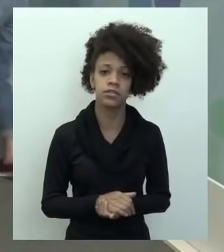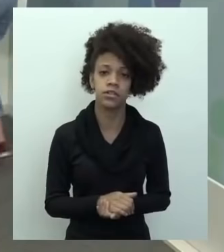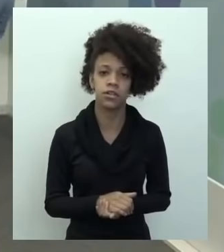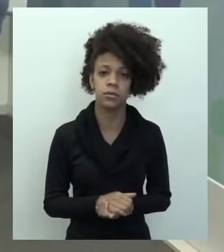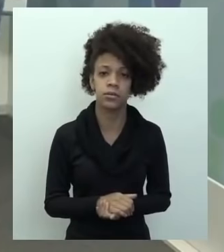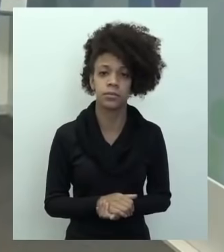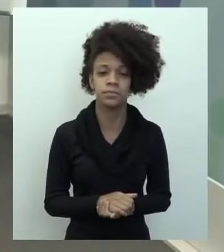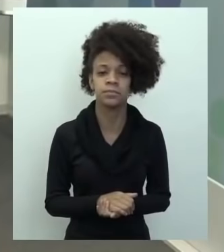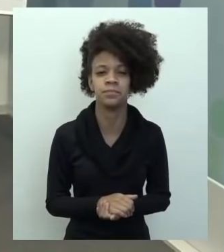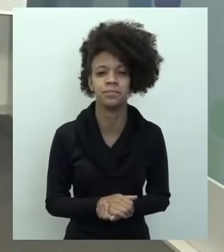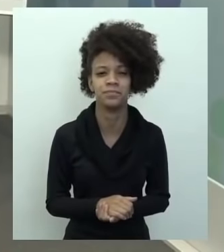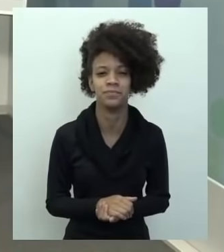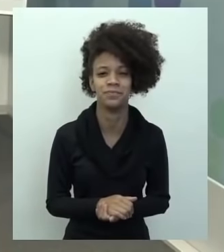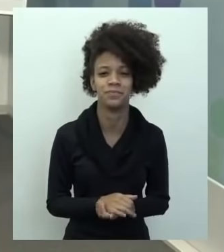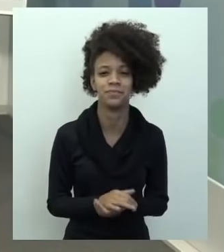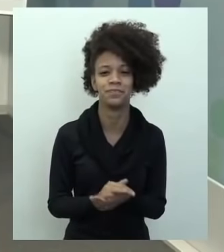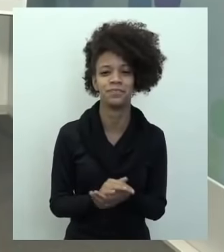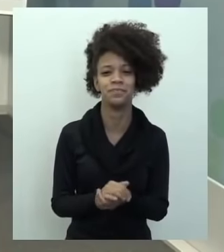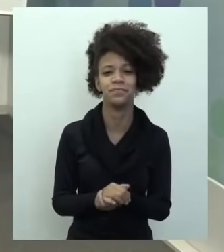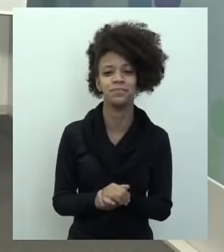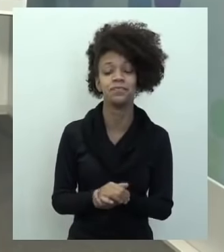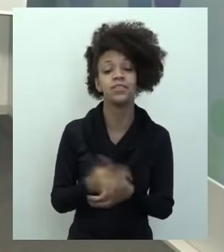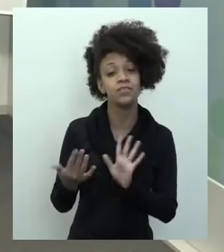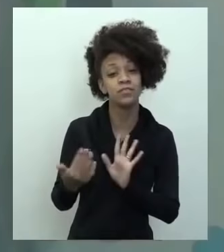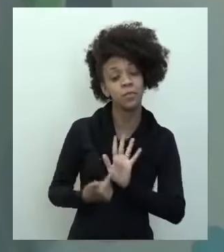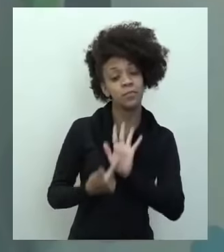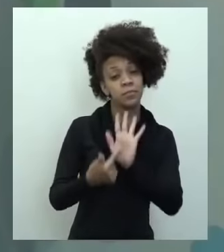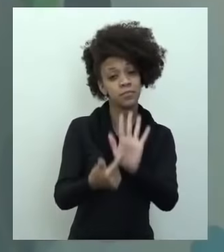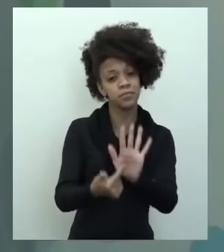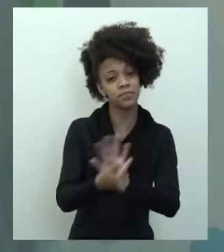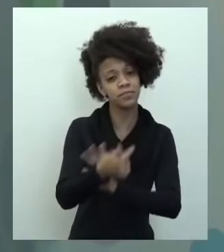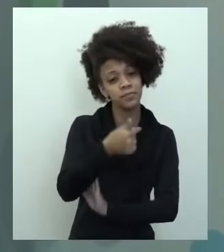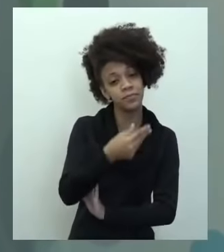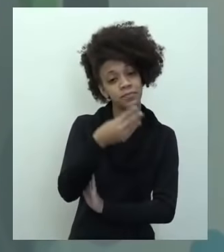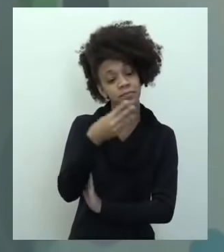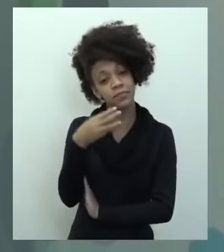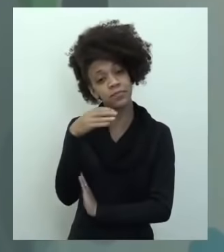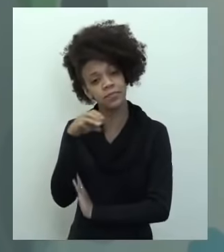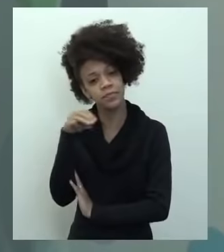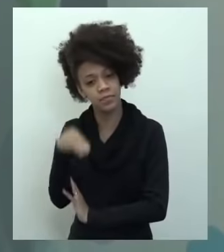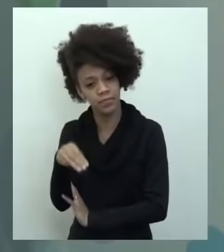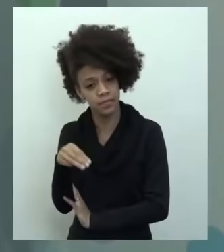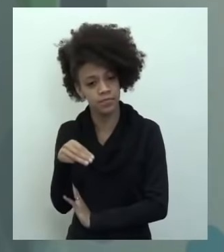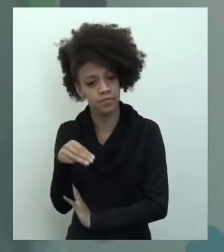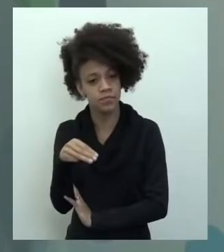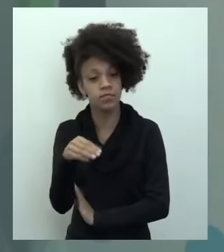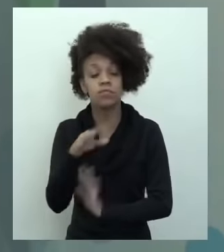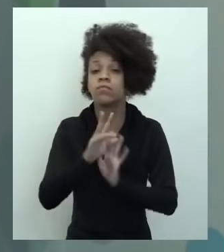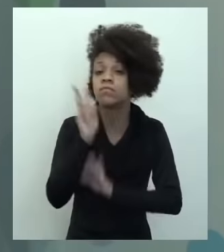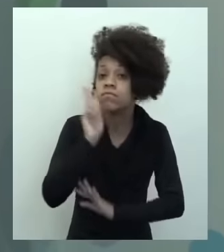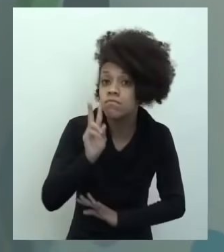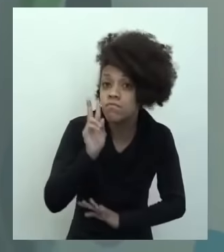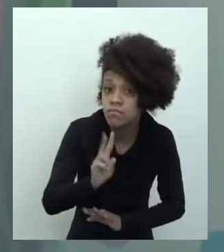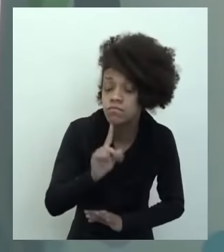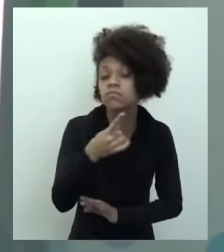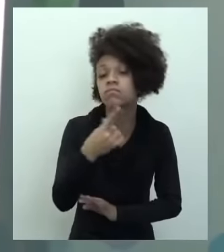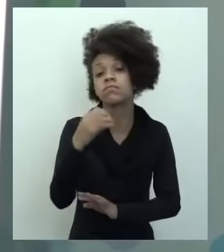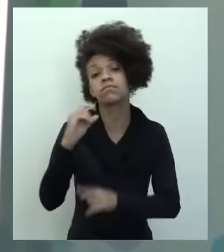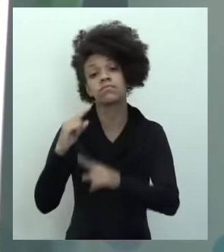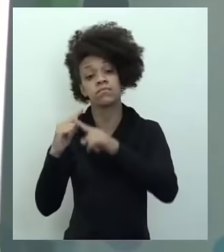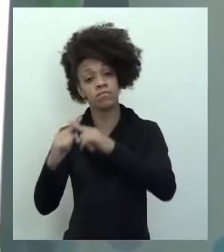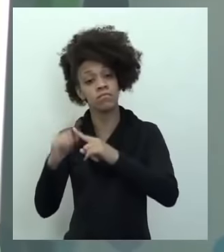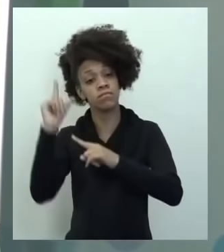marco aqui, vou até virar aqui para vocês poderem enxergar, 73 centímetros. Lembra que eu tô diminuindo, né?